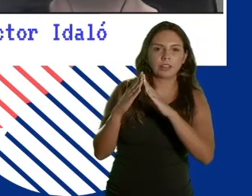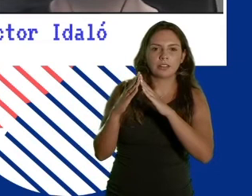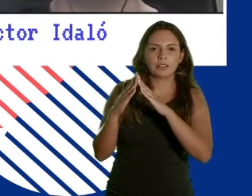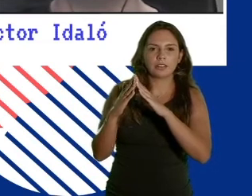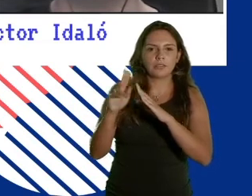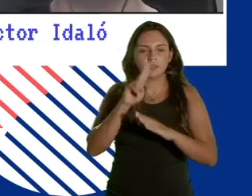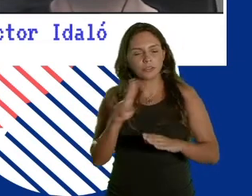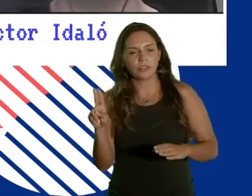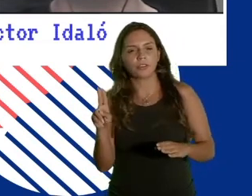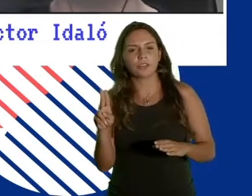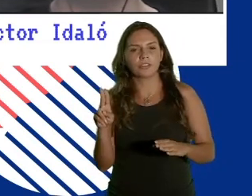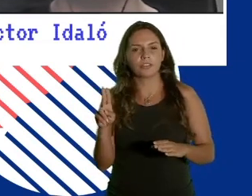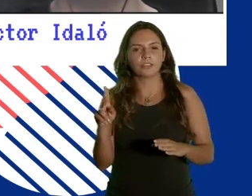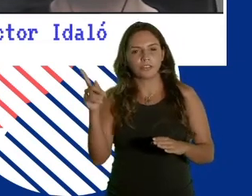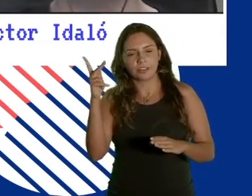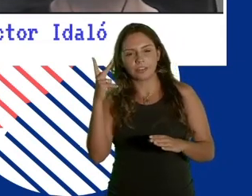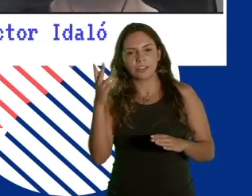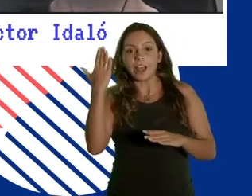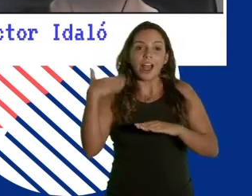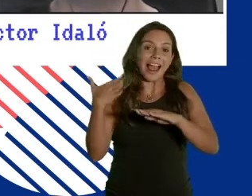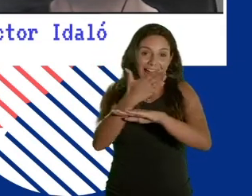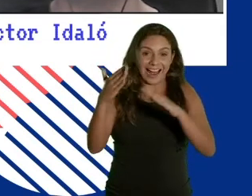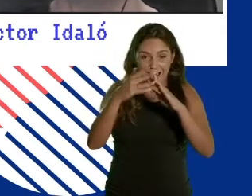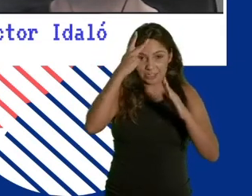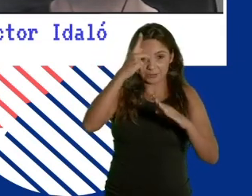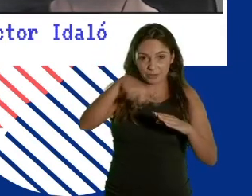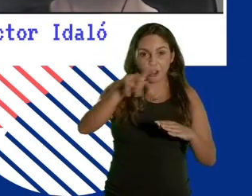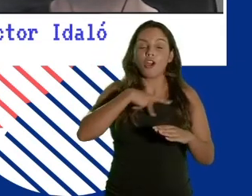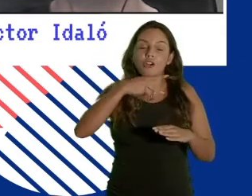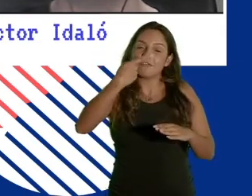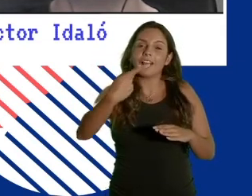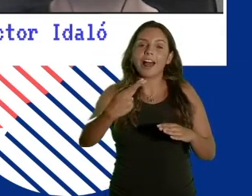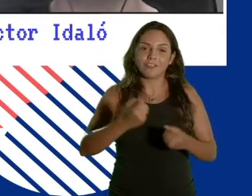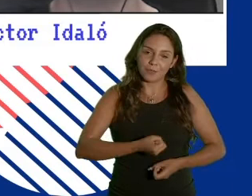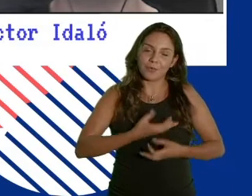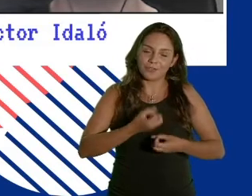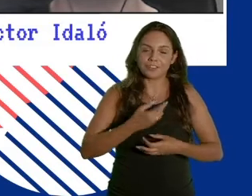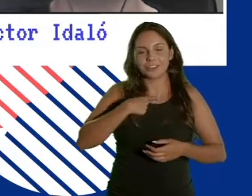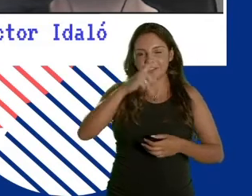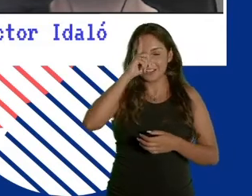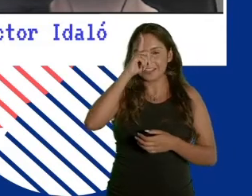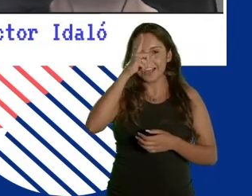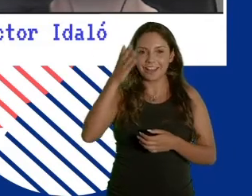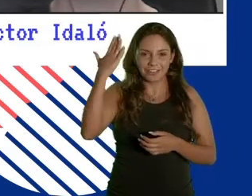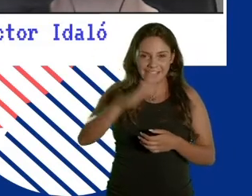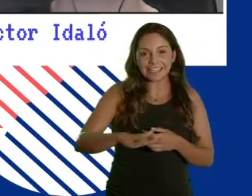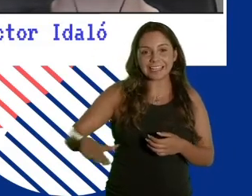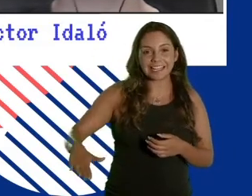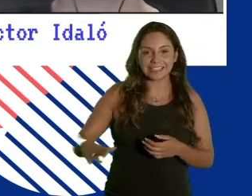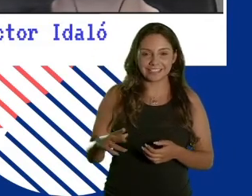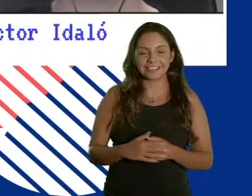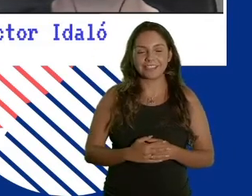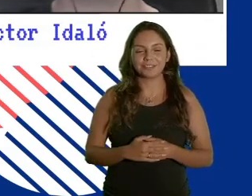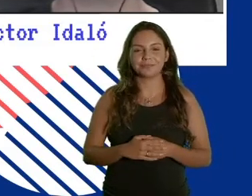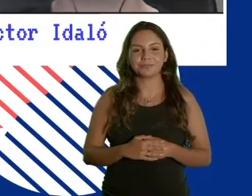chamo Totoquinha, vim aqui para recitar. E se eu não lembrava a poesia, eu inventava, gente. A vida inteira foi